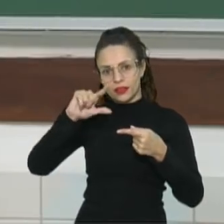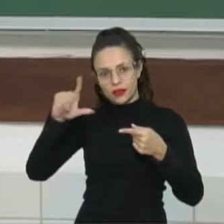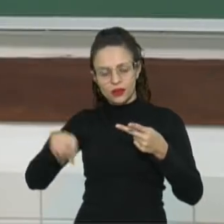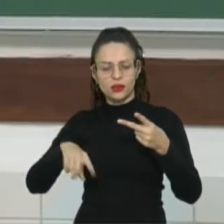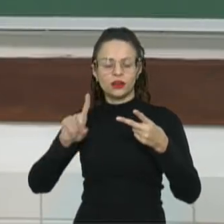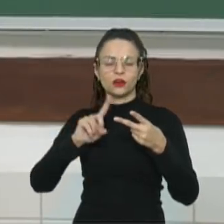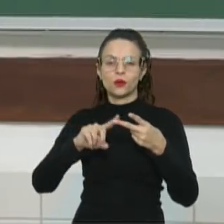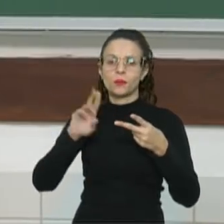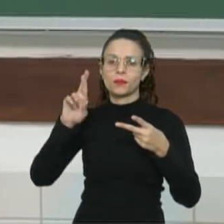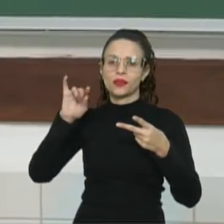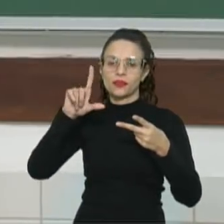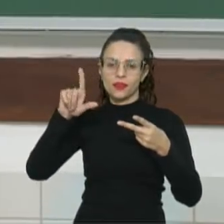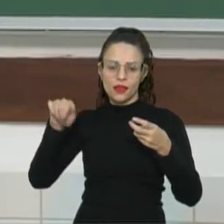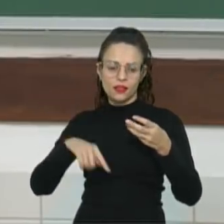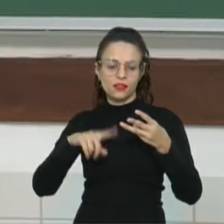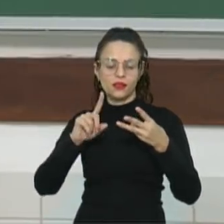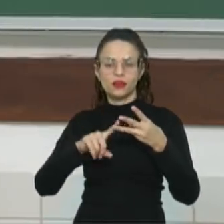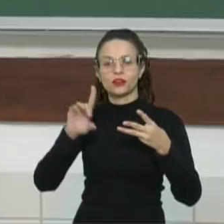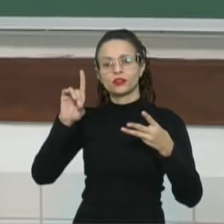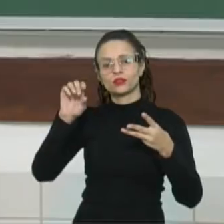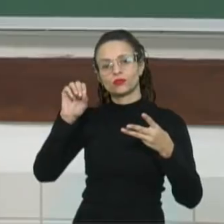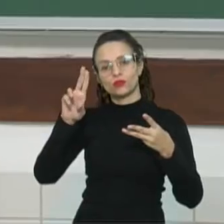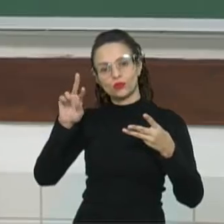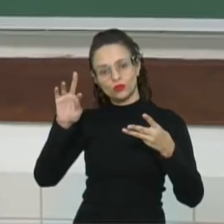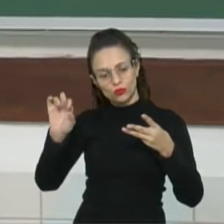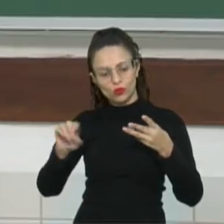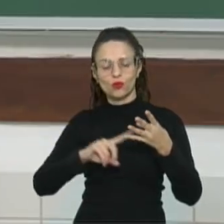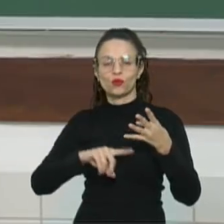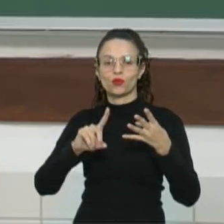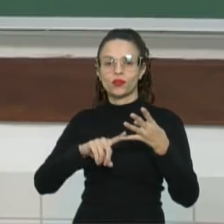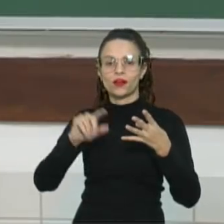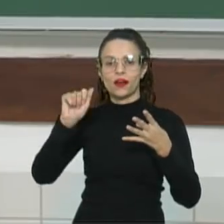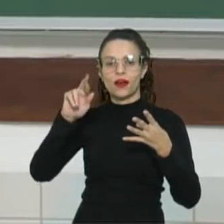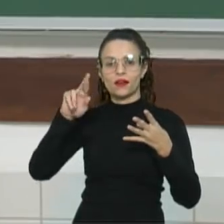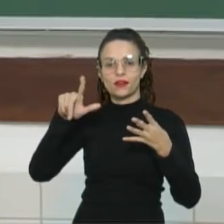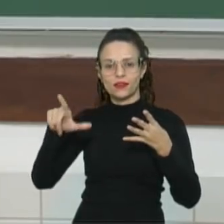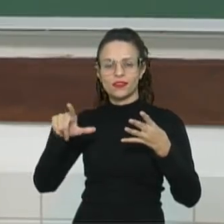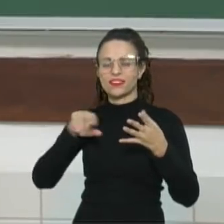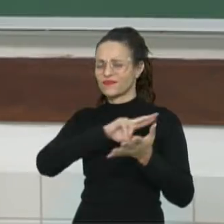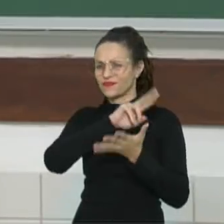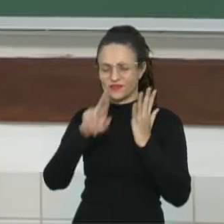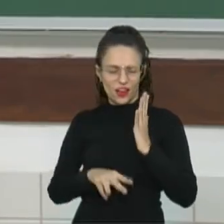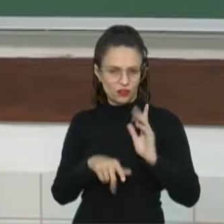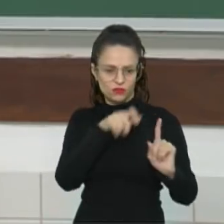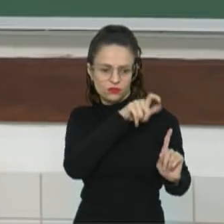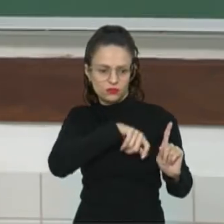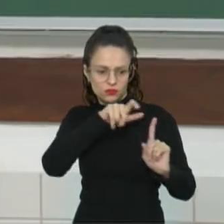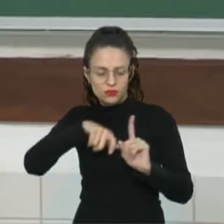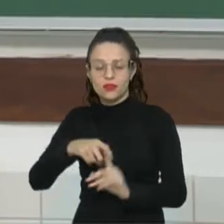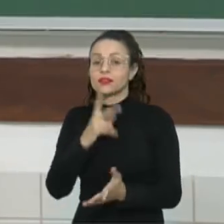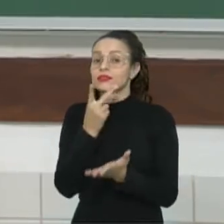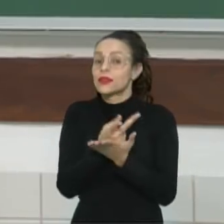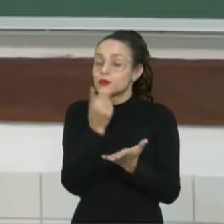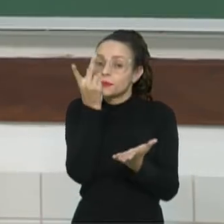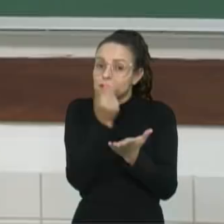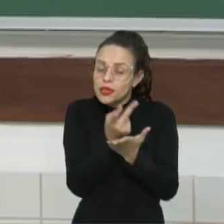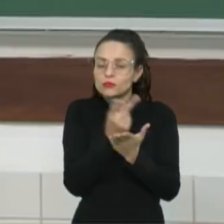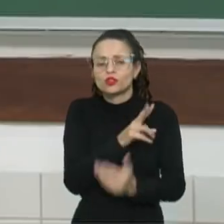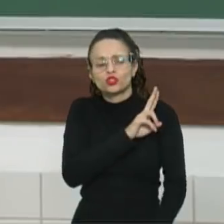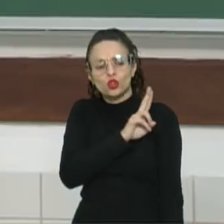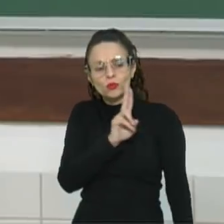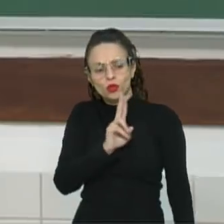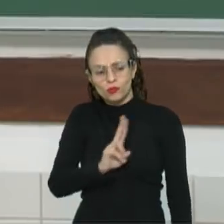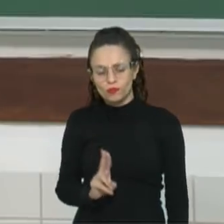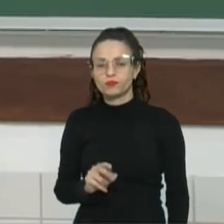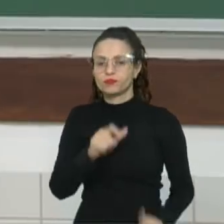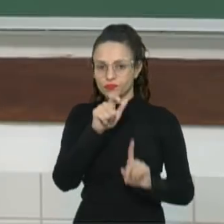Brighella, Doutor, Arlequim, Colombina, né? Capitão. Sempre ia ser os mesmos nomes das